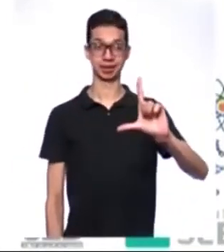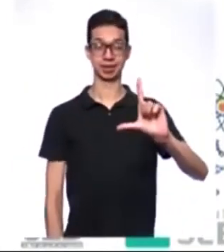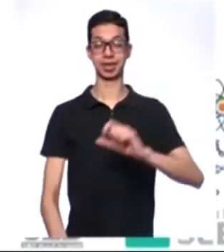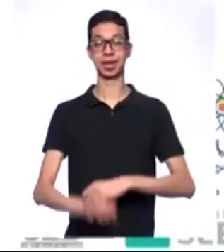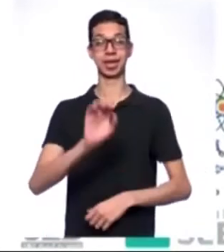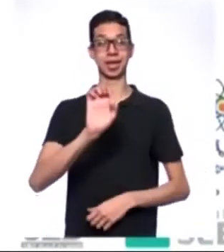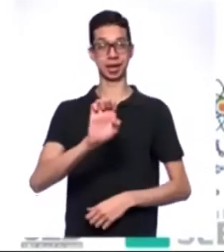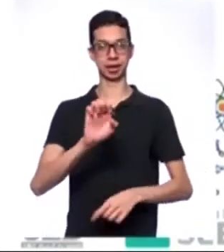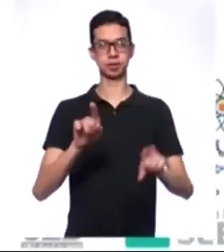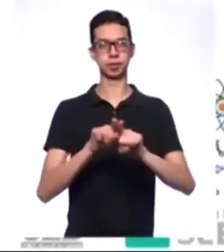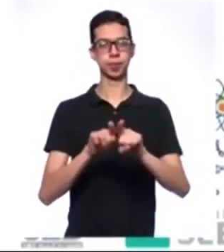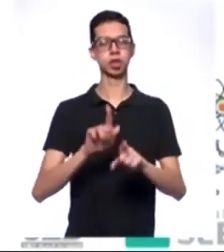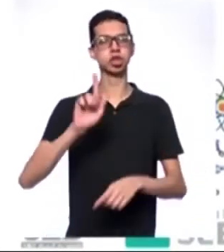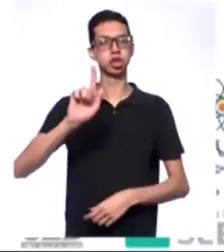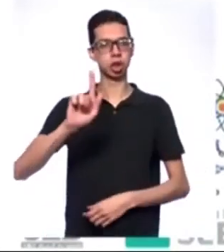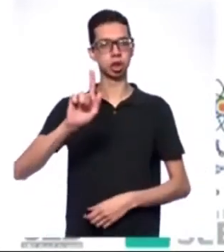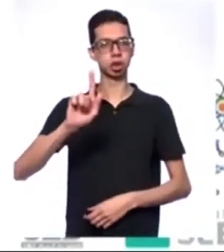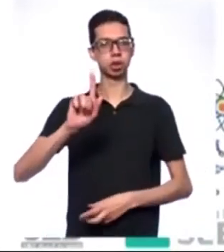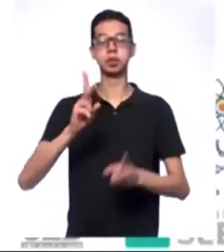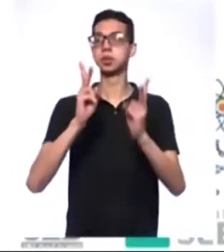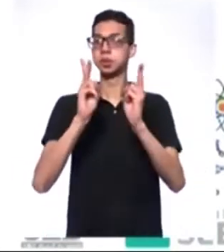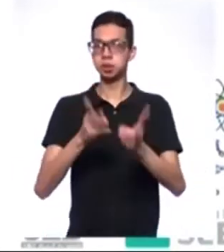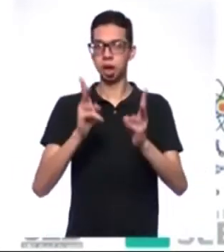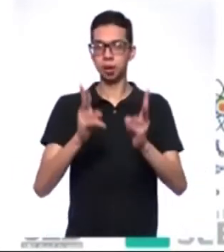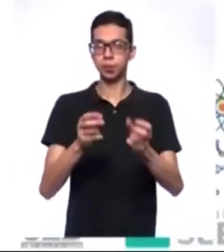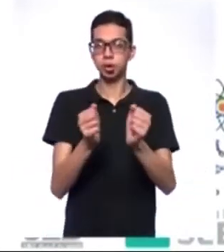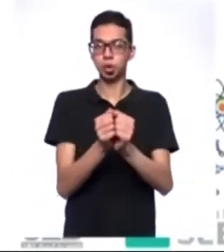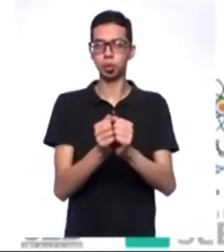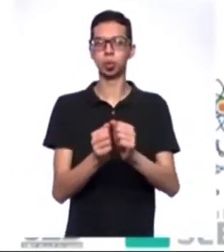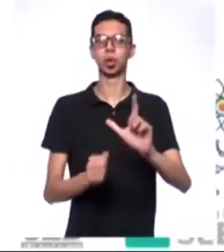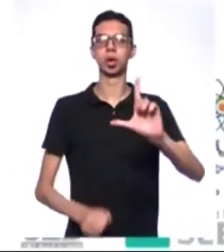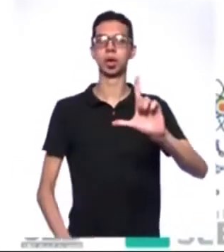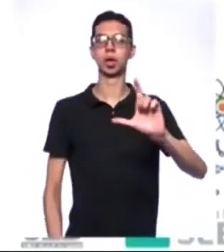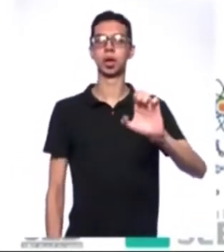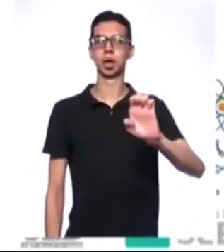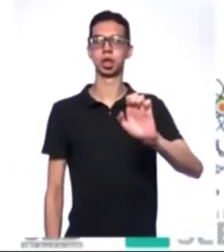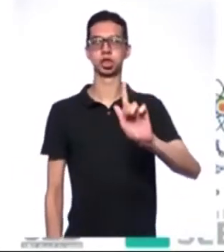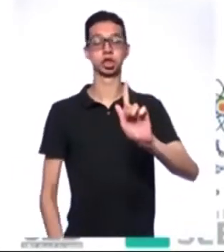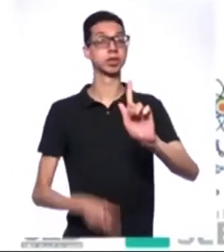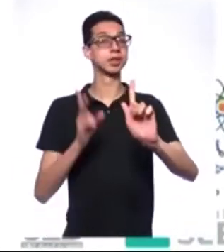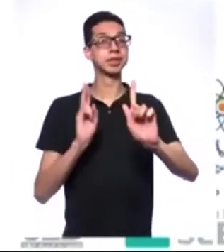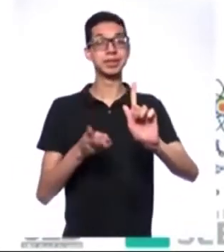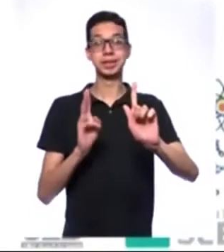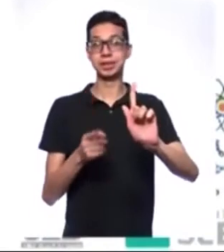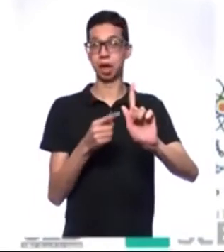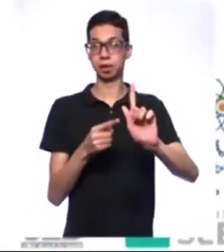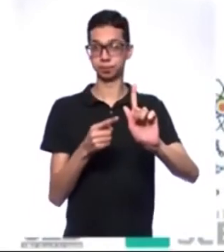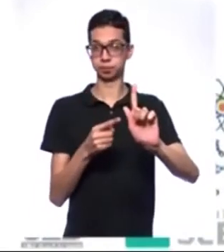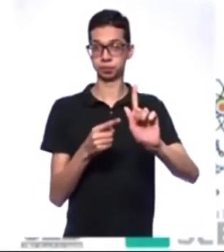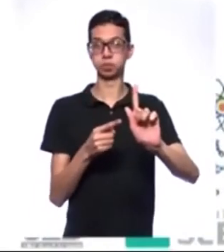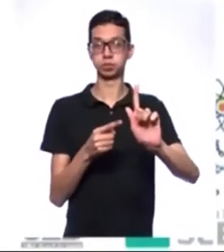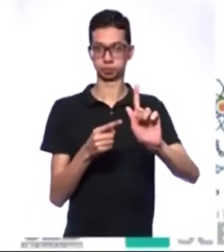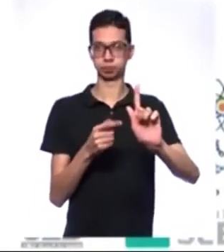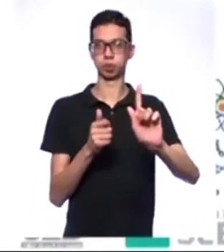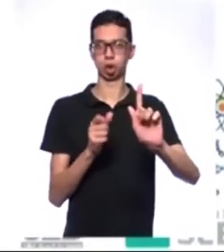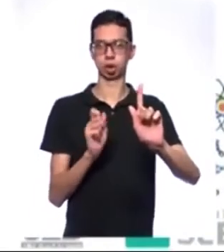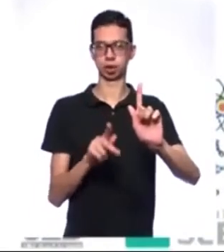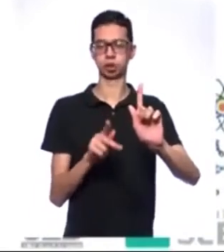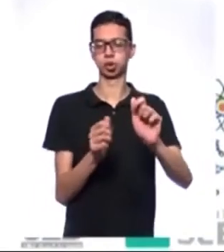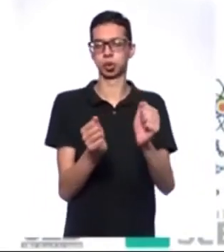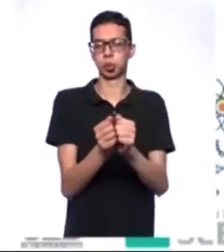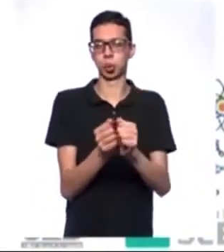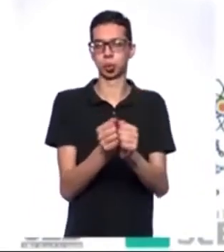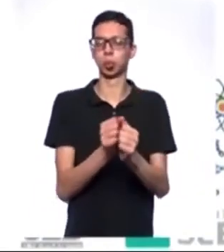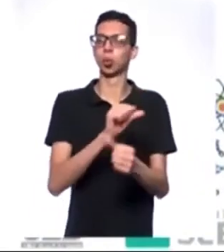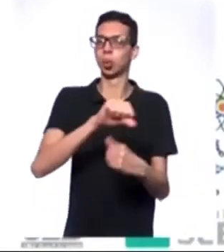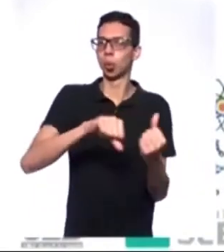i g apareçam Sempre Juntas grudadinhos em qualquer ordem